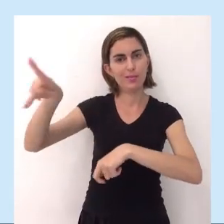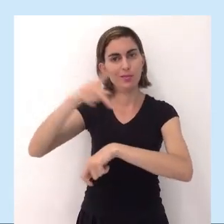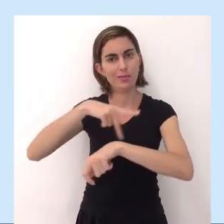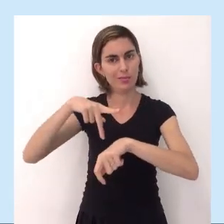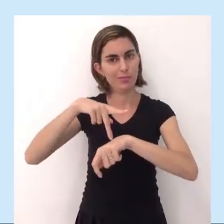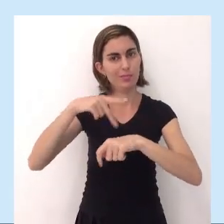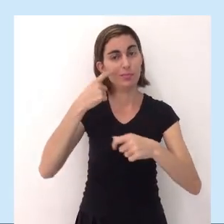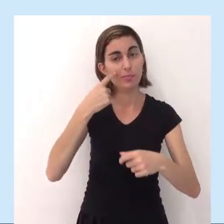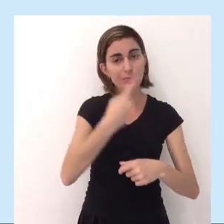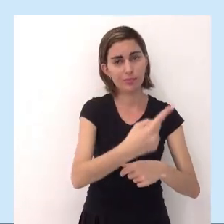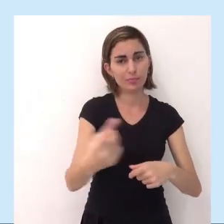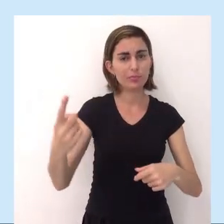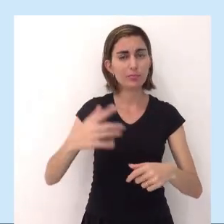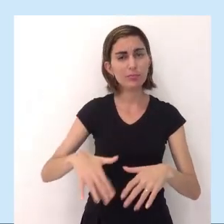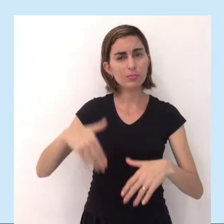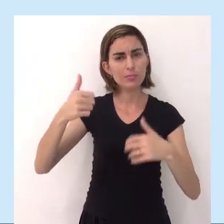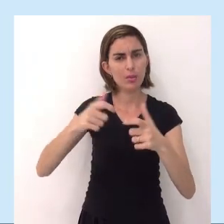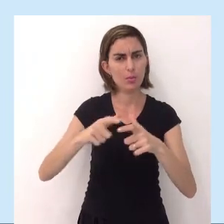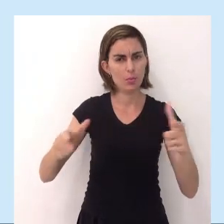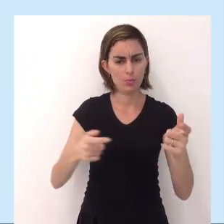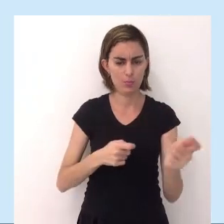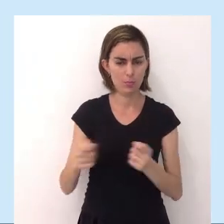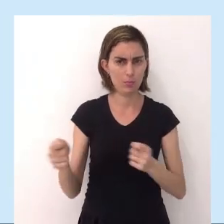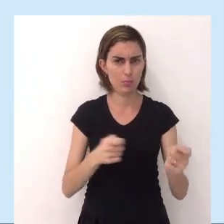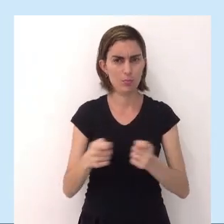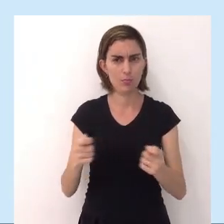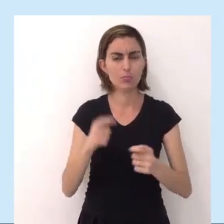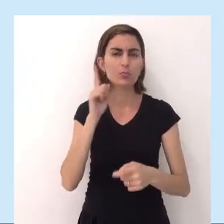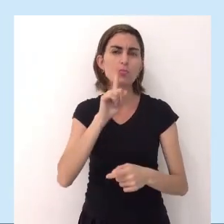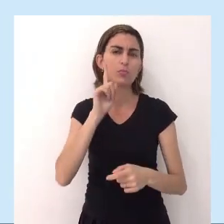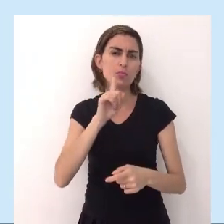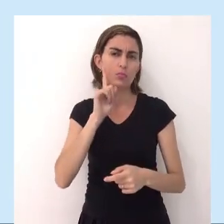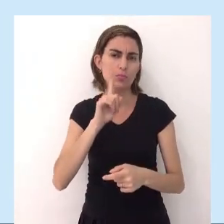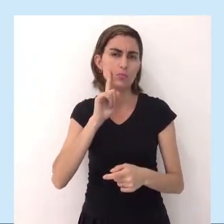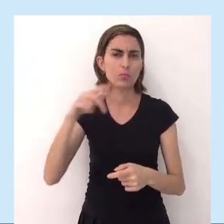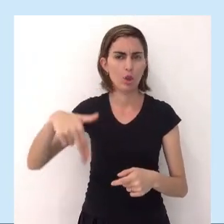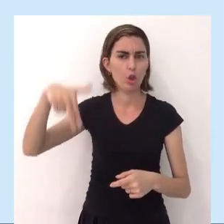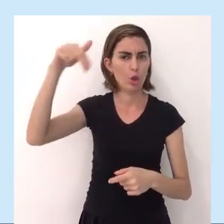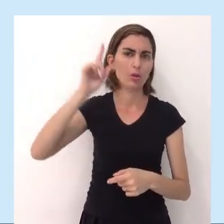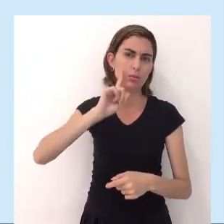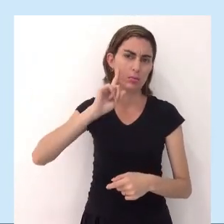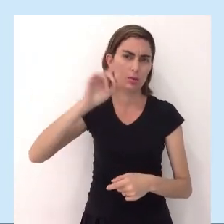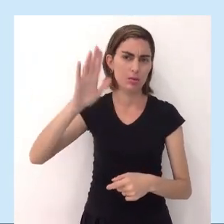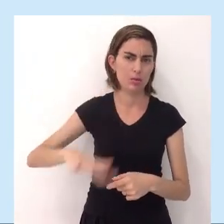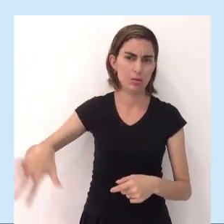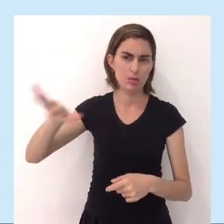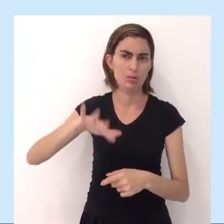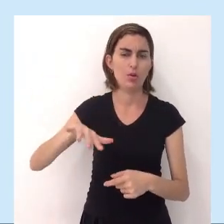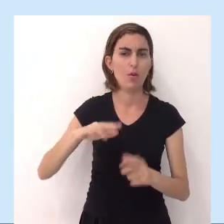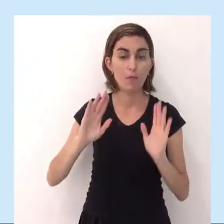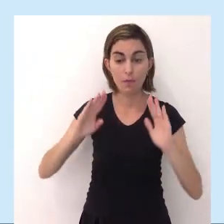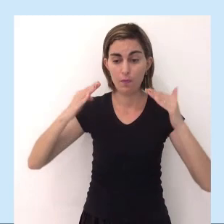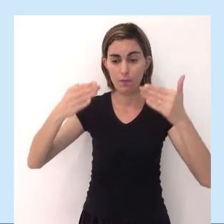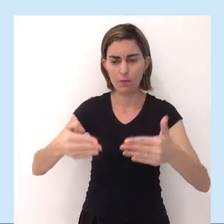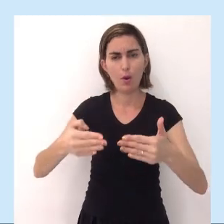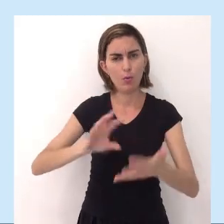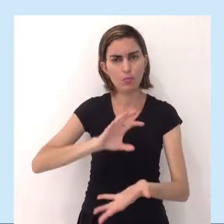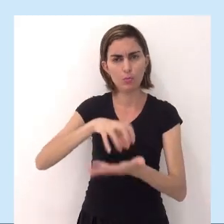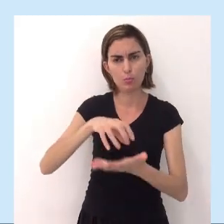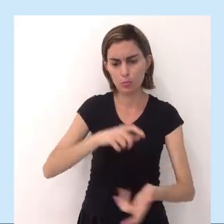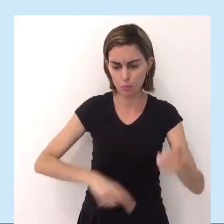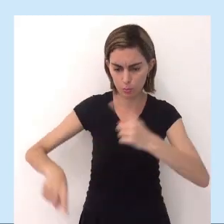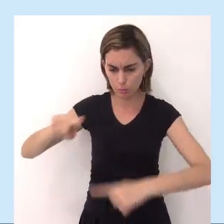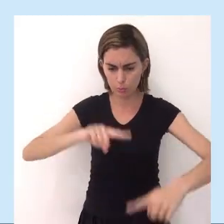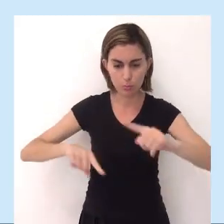você começa a ter um maior centro de controle. Os americanos, tá? Os norte-americanos, eles focaram o seu centro